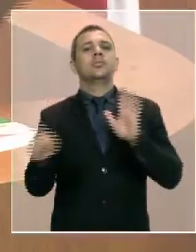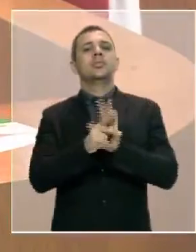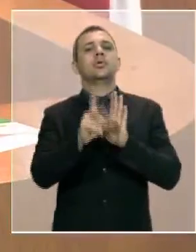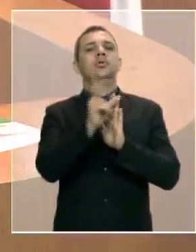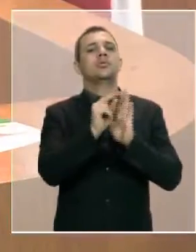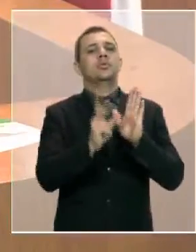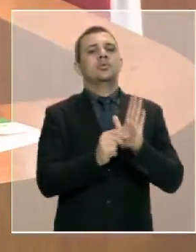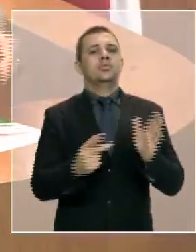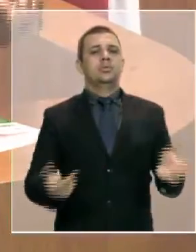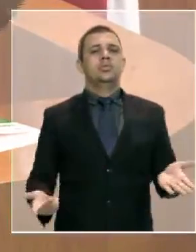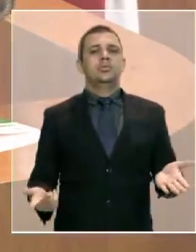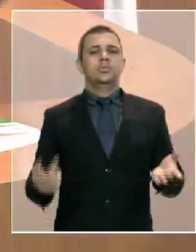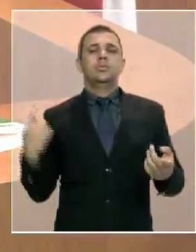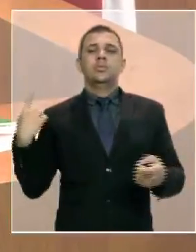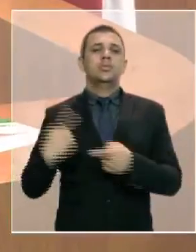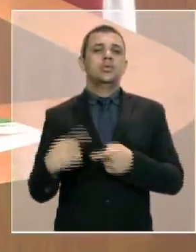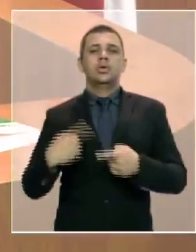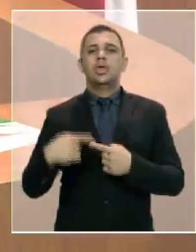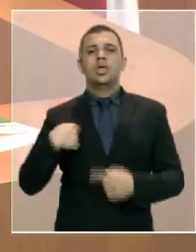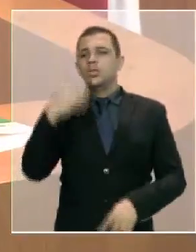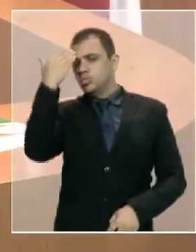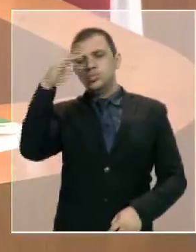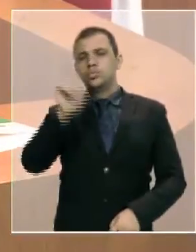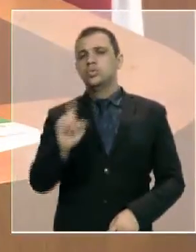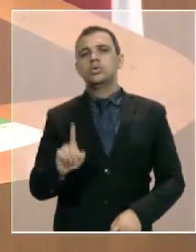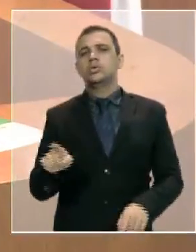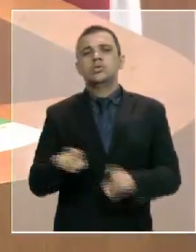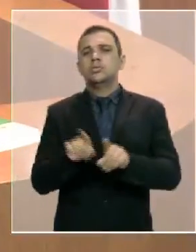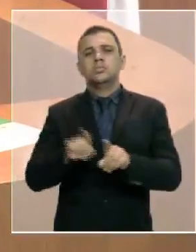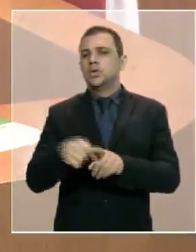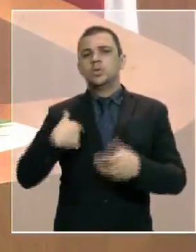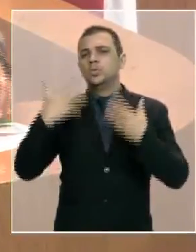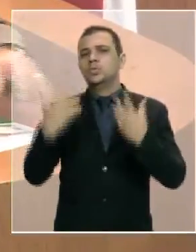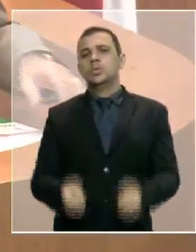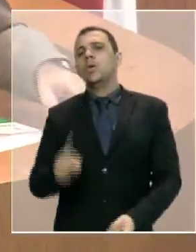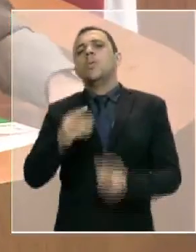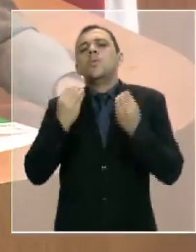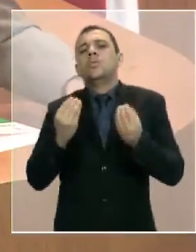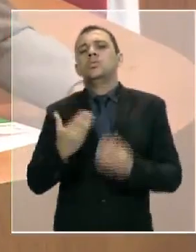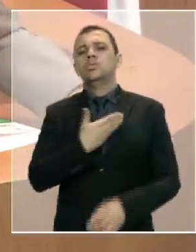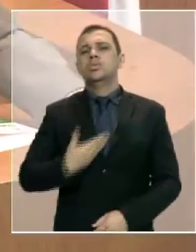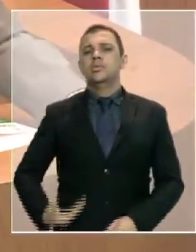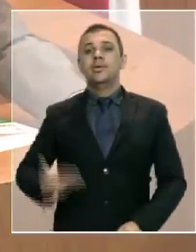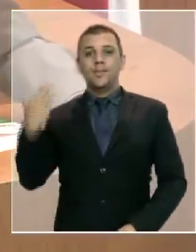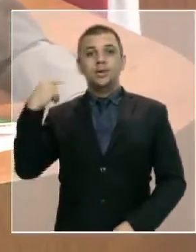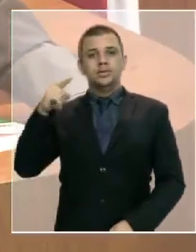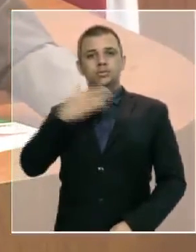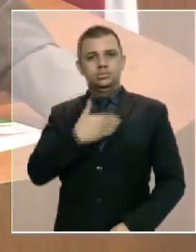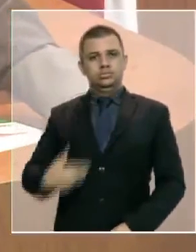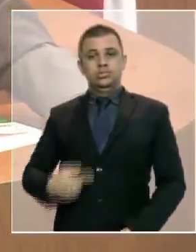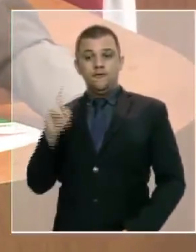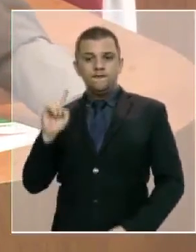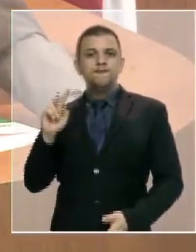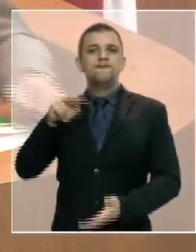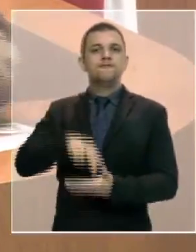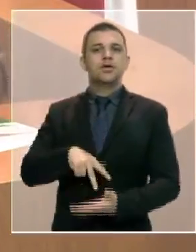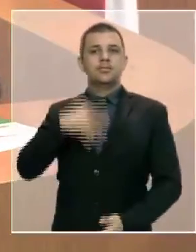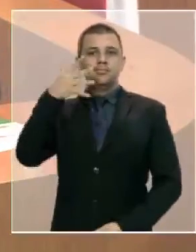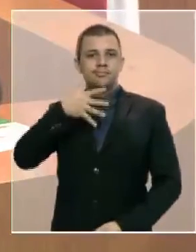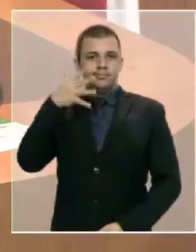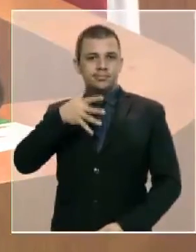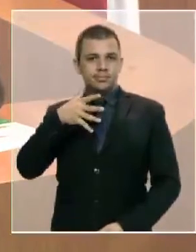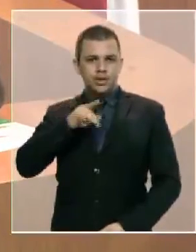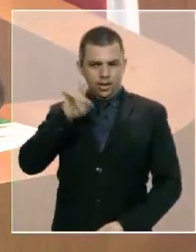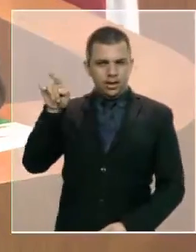como um governador que esteve aqui nesta casa, vocês que estão aqui sabem disso, esteve bem ali naquela tribuna, presidente